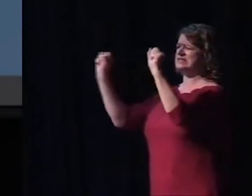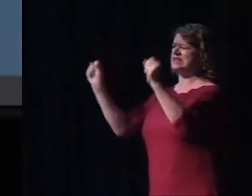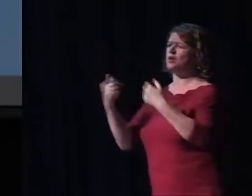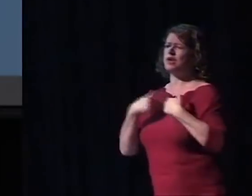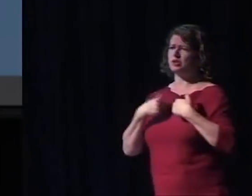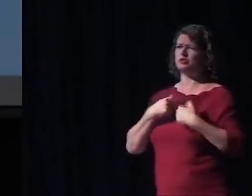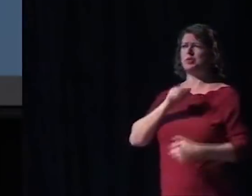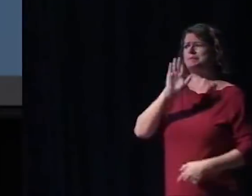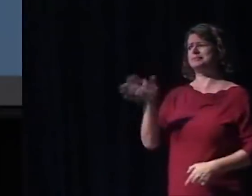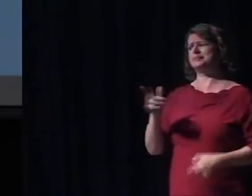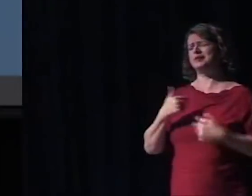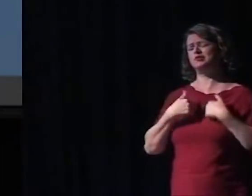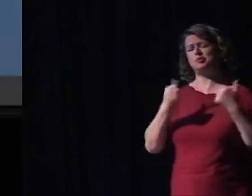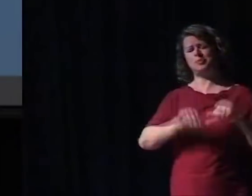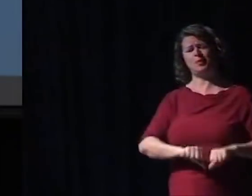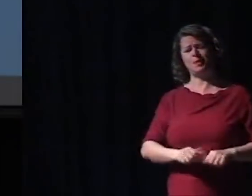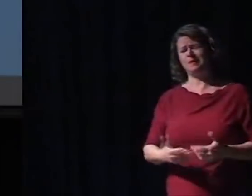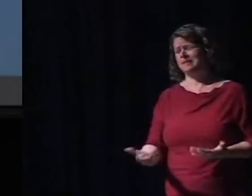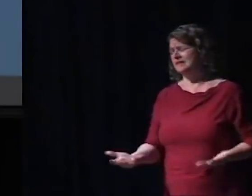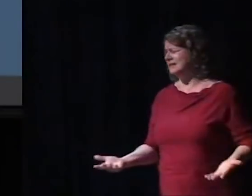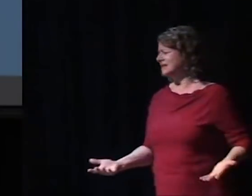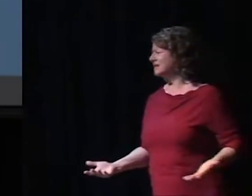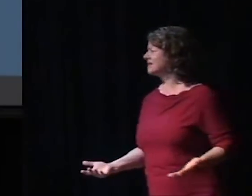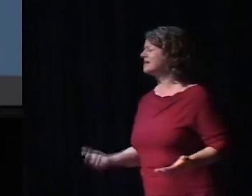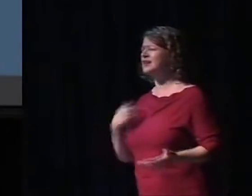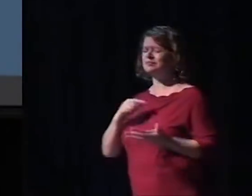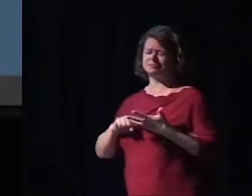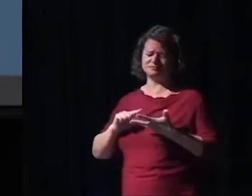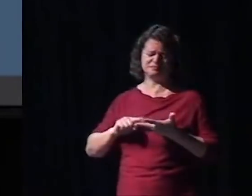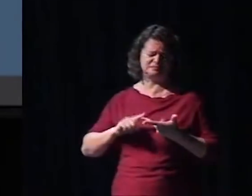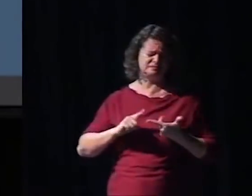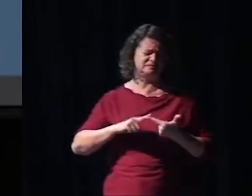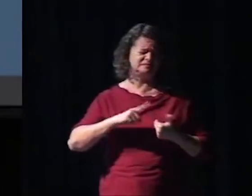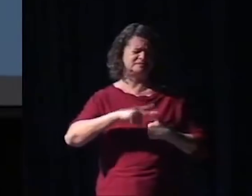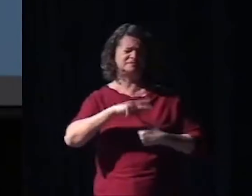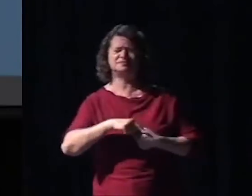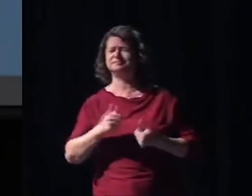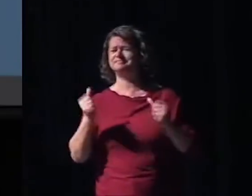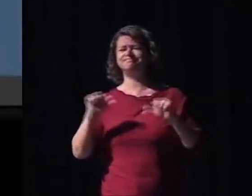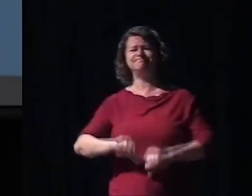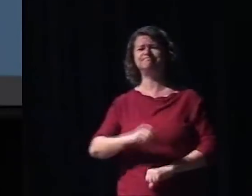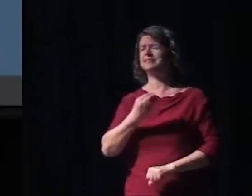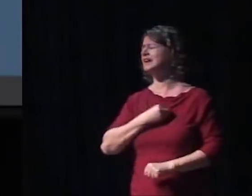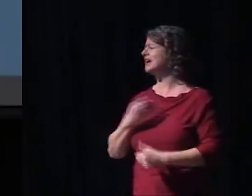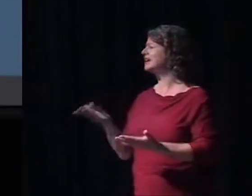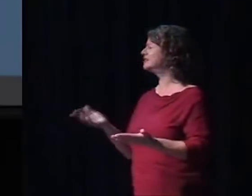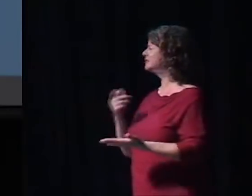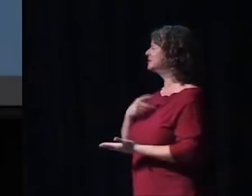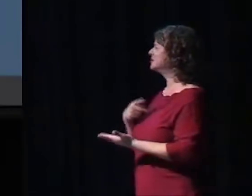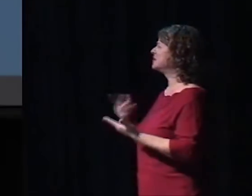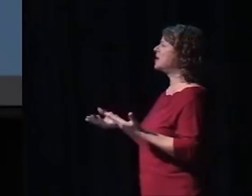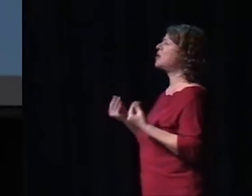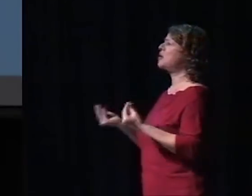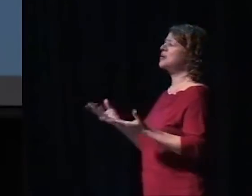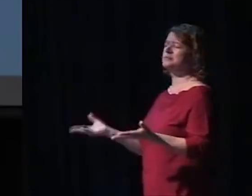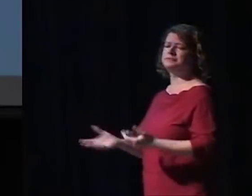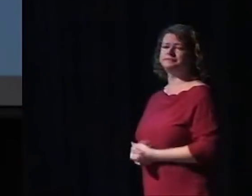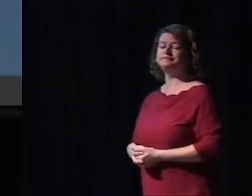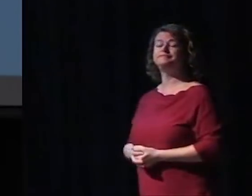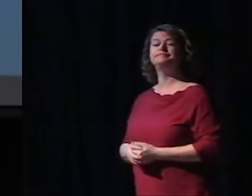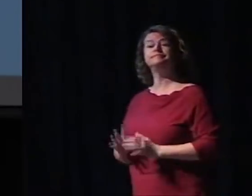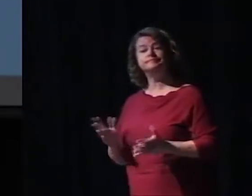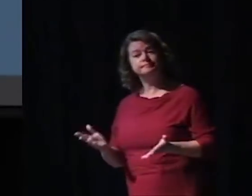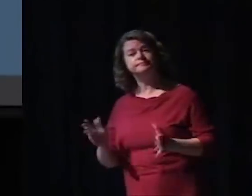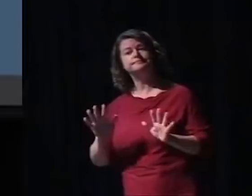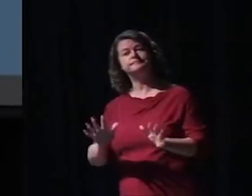eu aprontei, pastor, olha, eu fiz isso e muito mais. E eu digo para você,